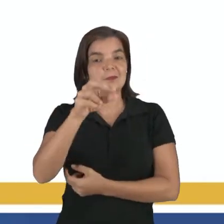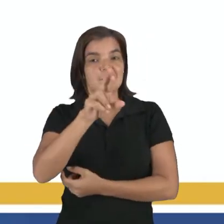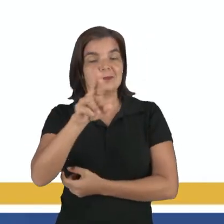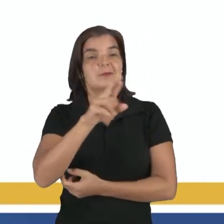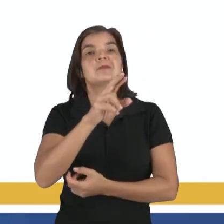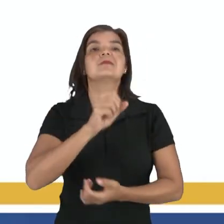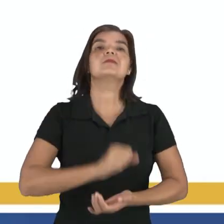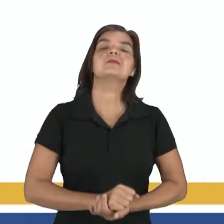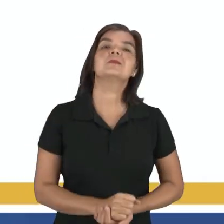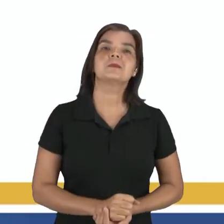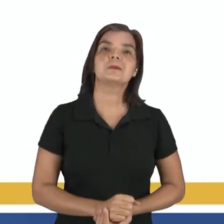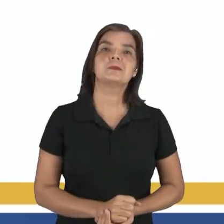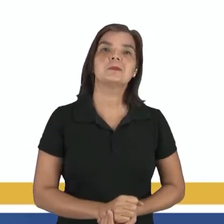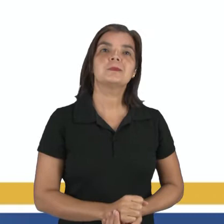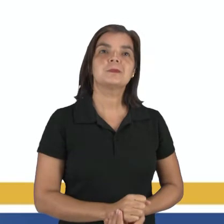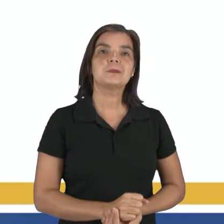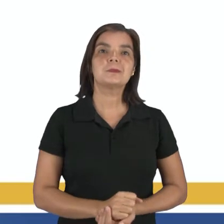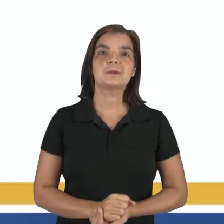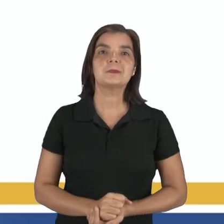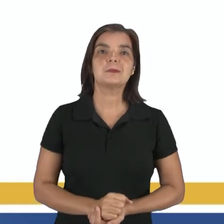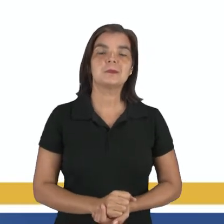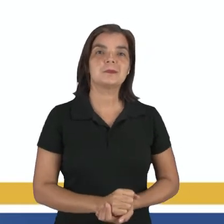20 reais